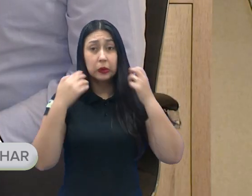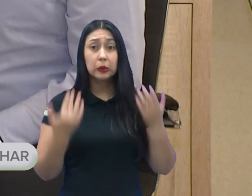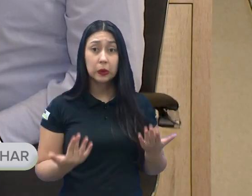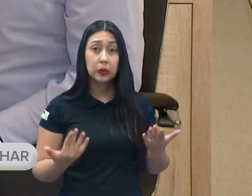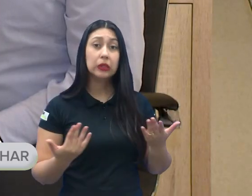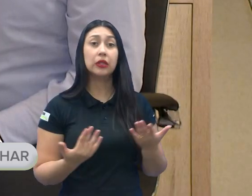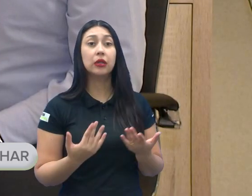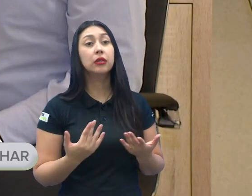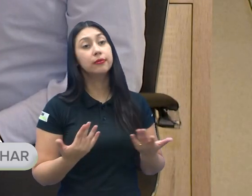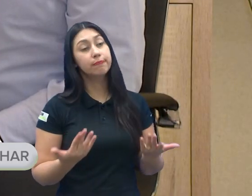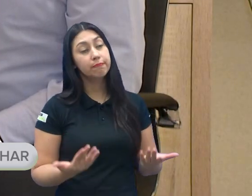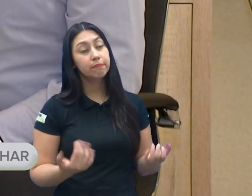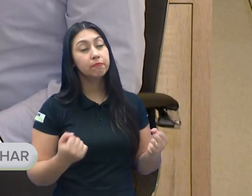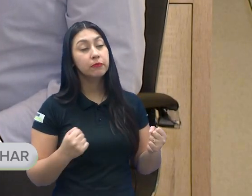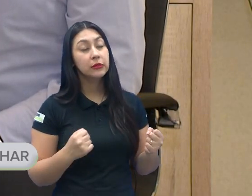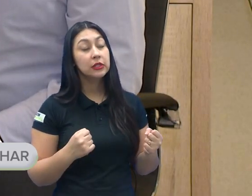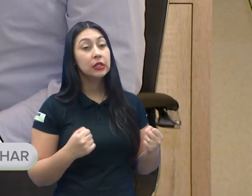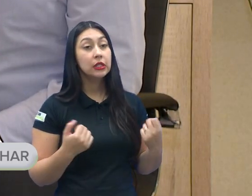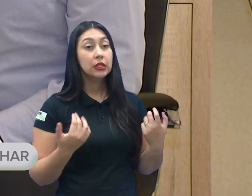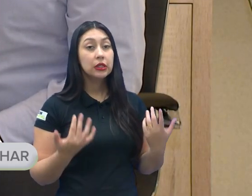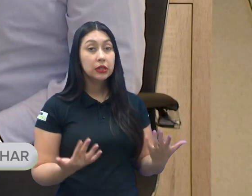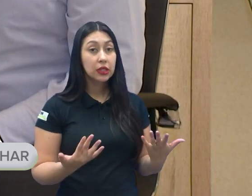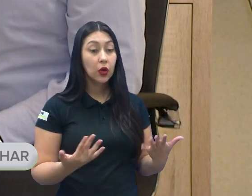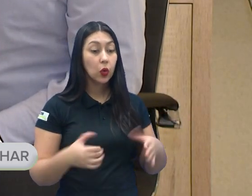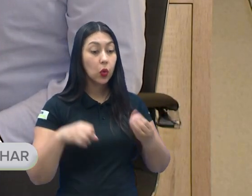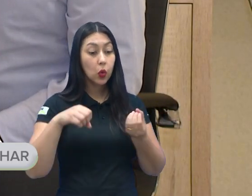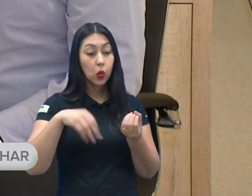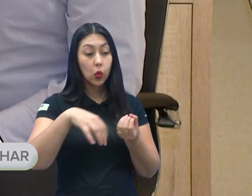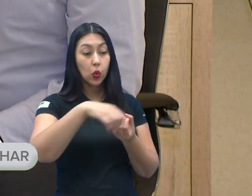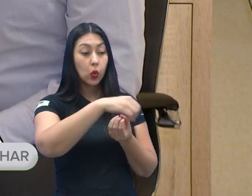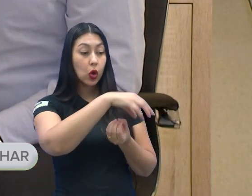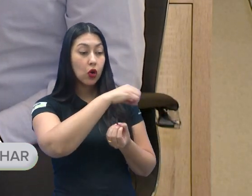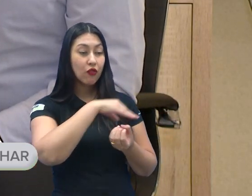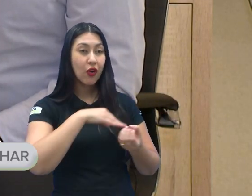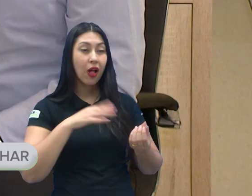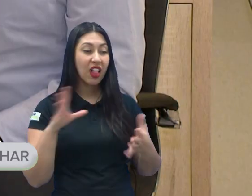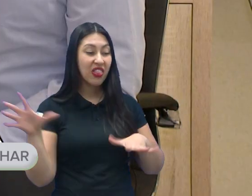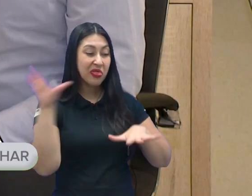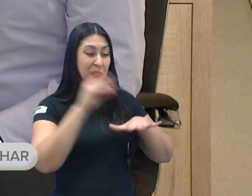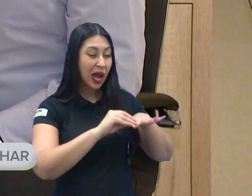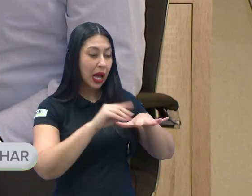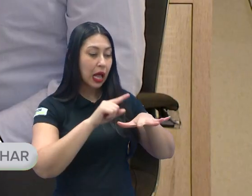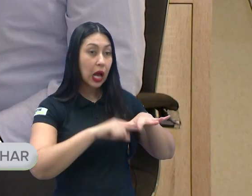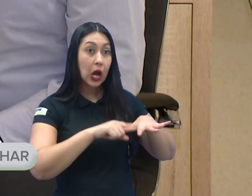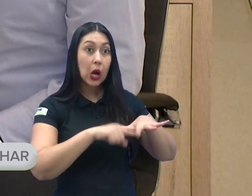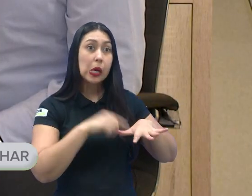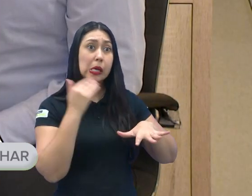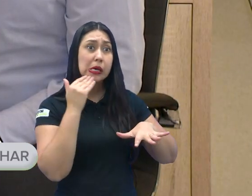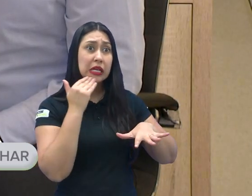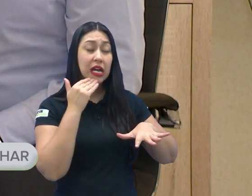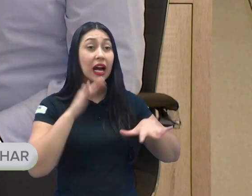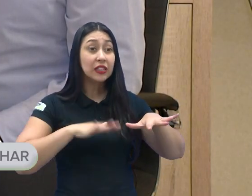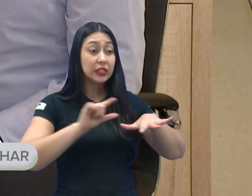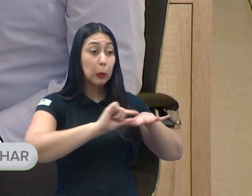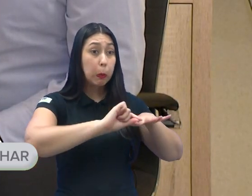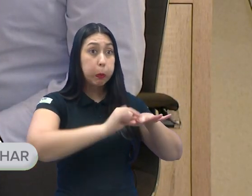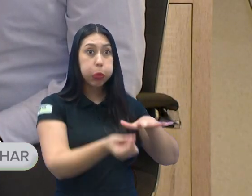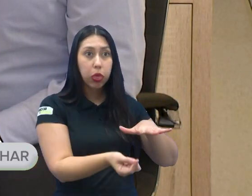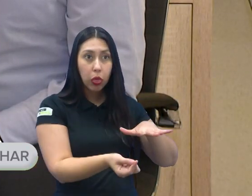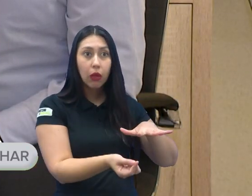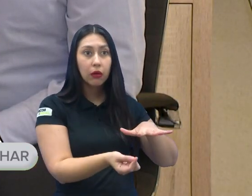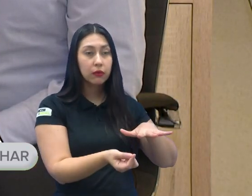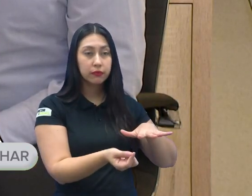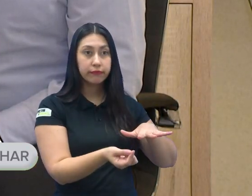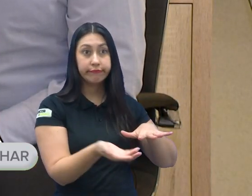se cuidando muito. Então, o fungo, ele, além de deformar a unha, né, você pode perder a unha por conta do fungo, né?